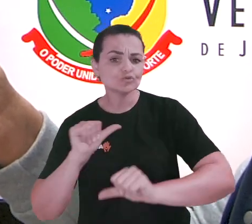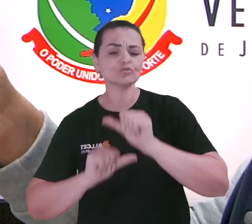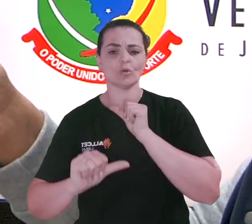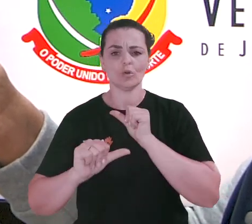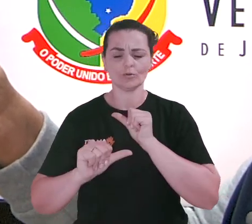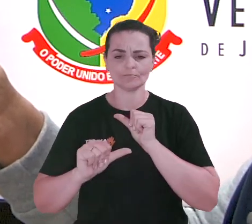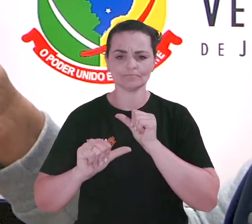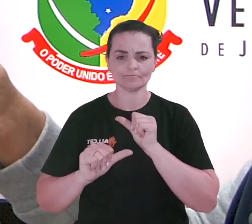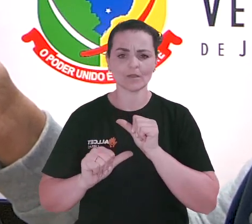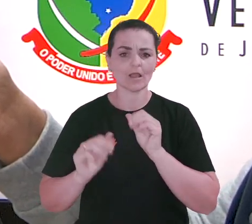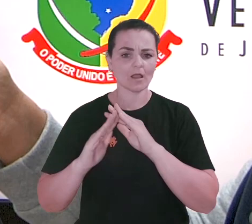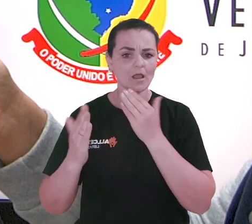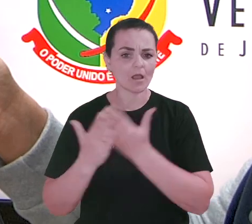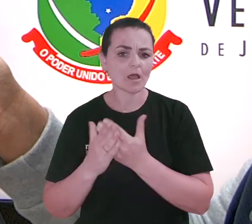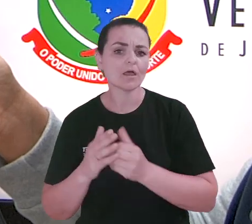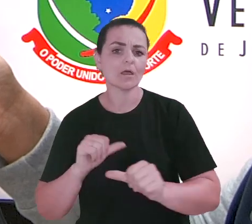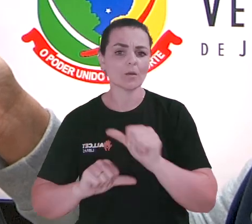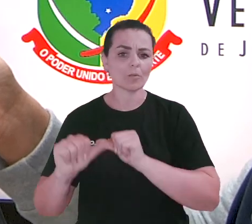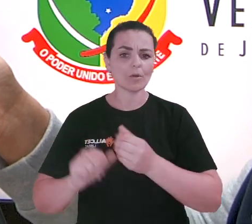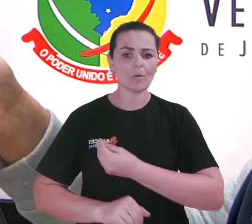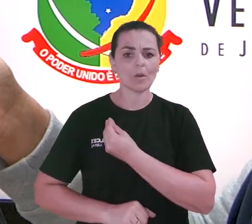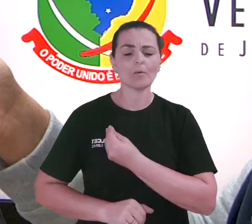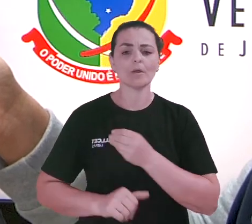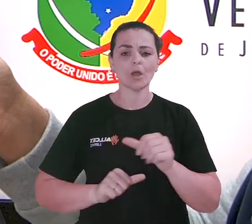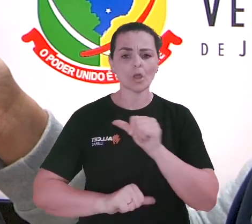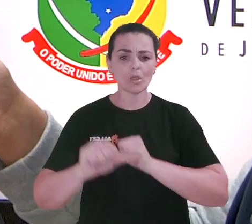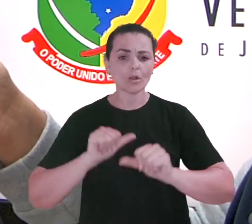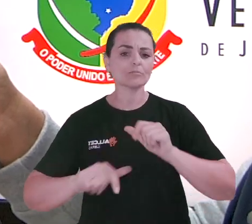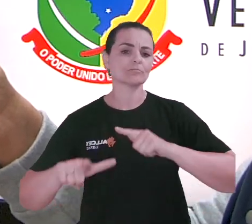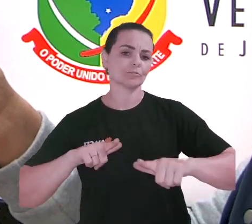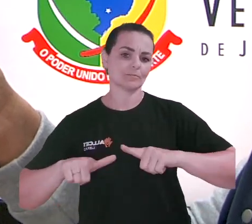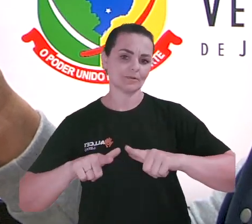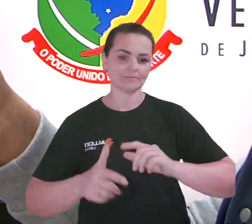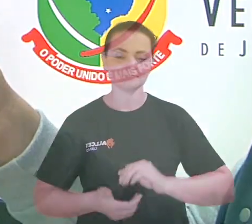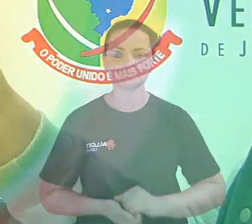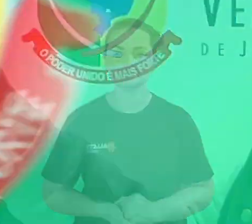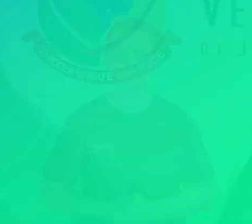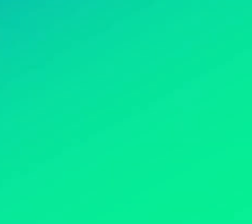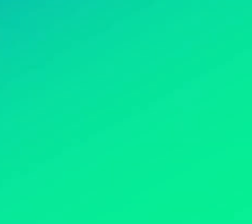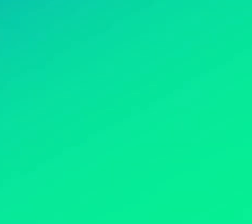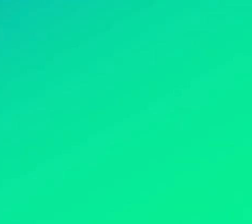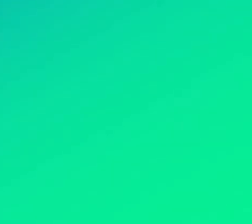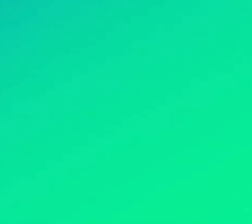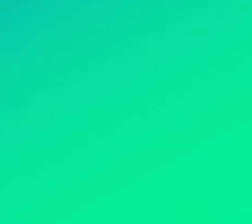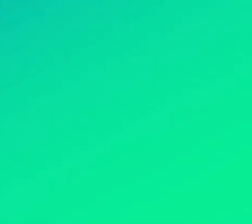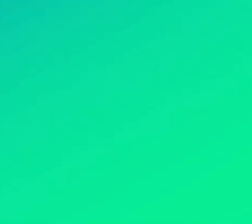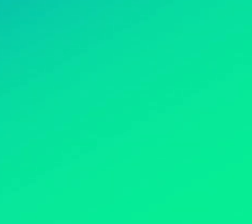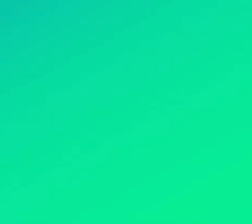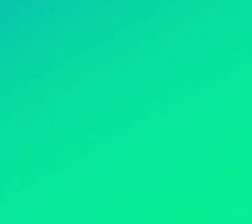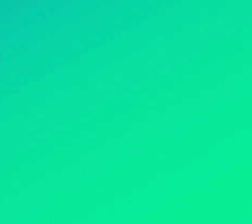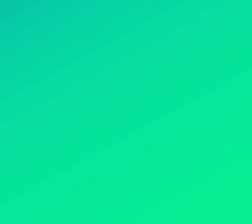várias coisas mudam da escola para a vida ou até mesmo para o trabalho